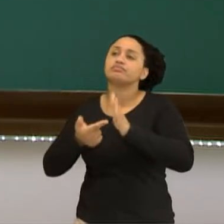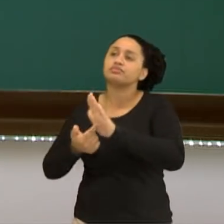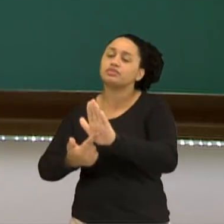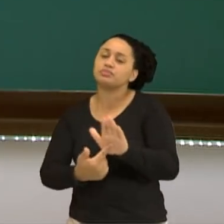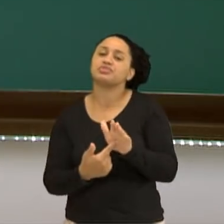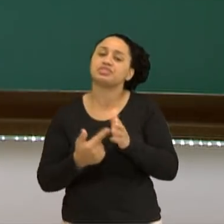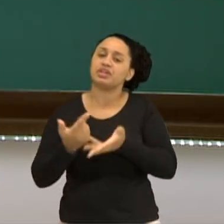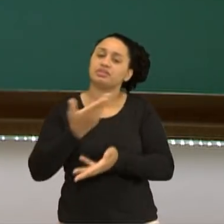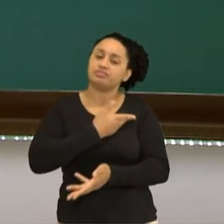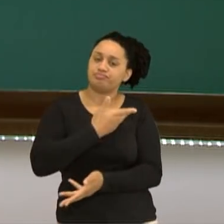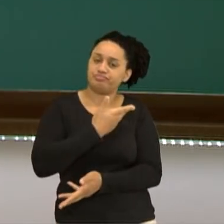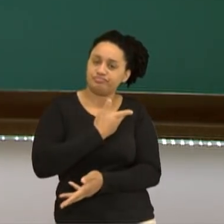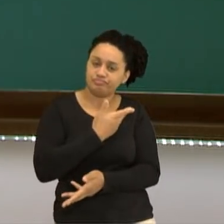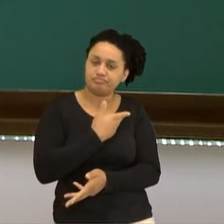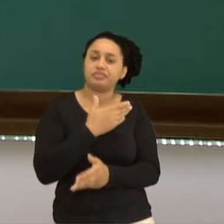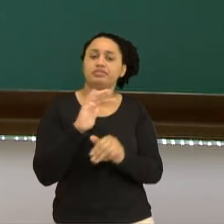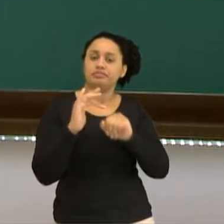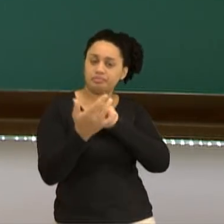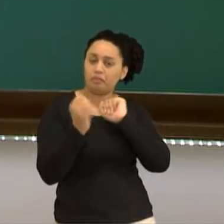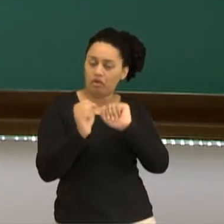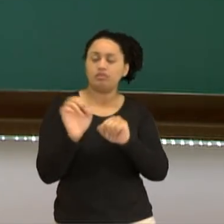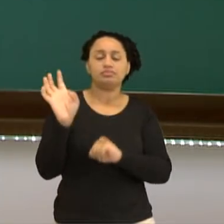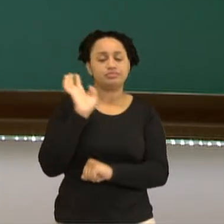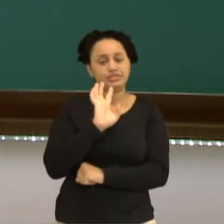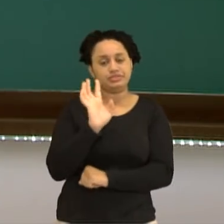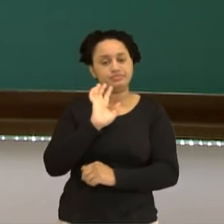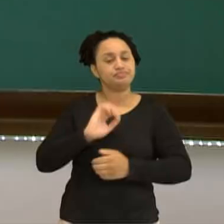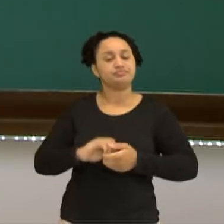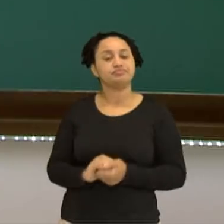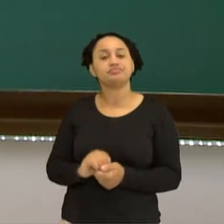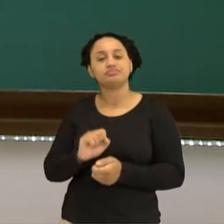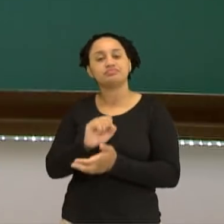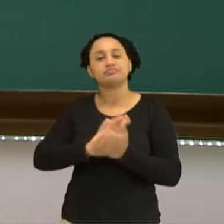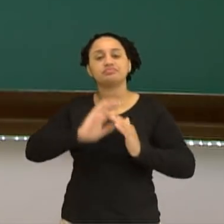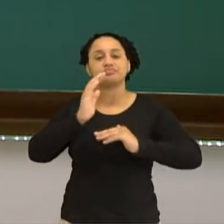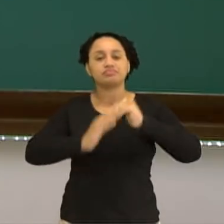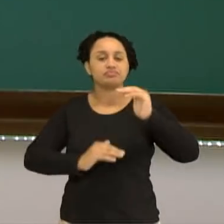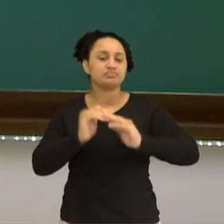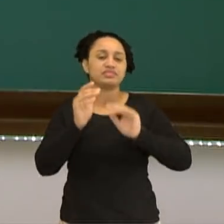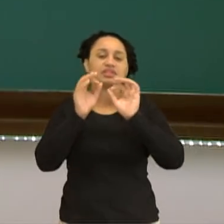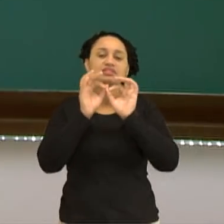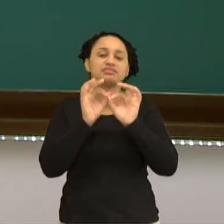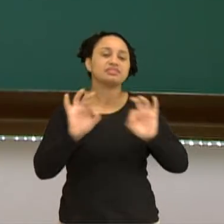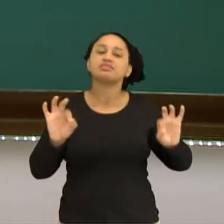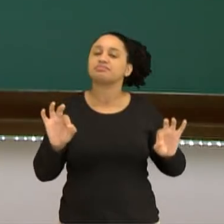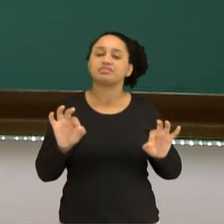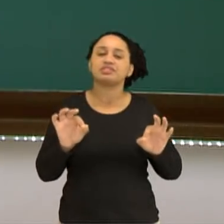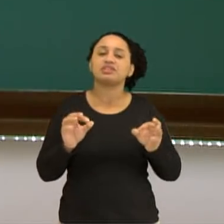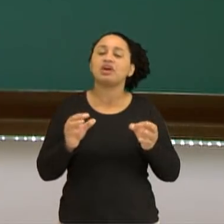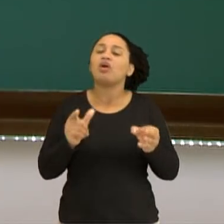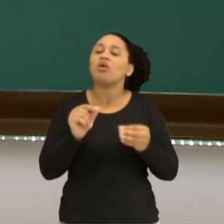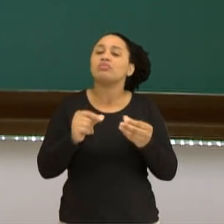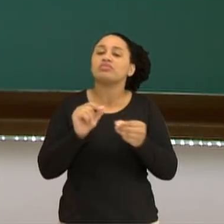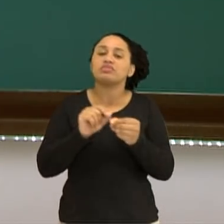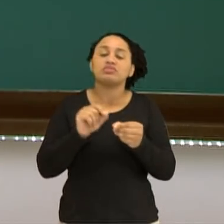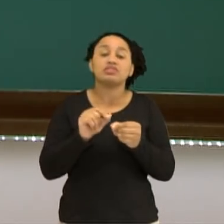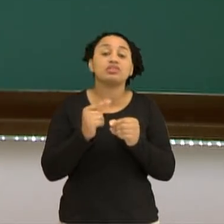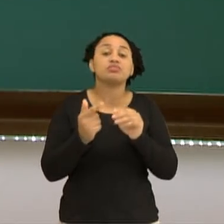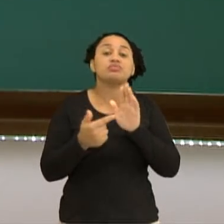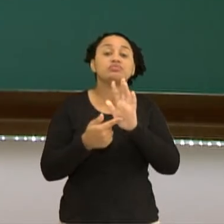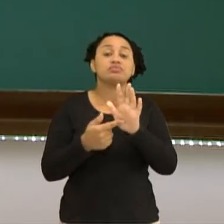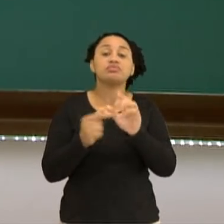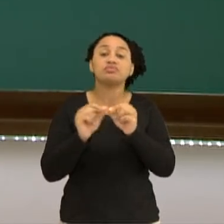redes sociais, muito bacana. Essa atividade prática é uma atividade muito simples. É a construção de um